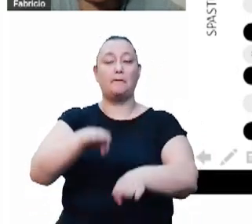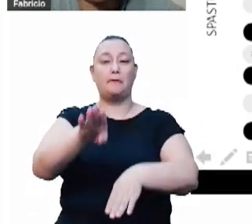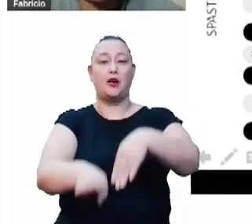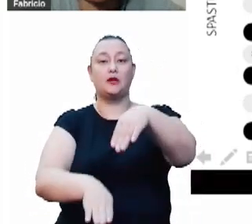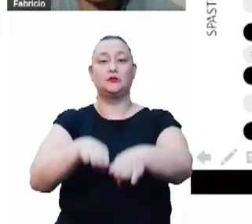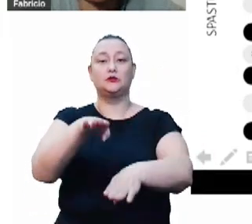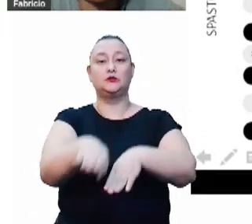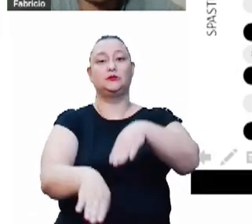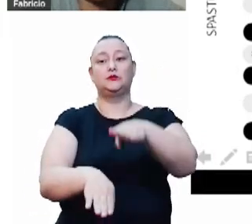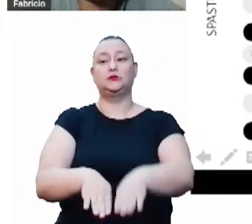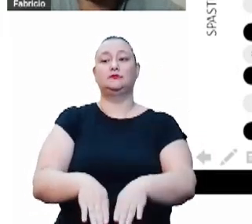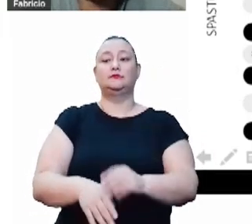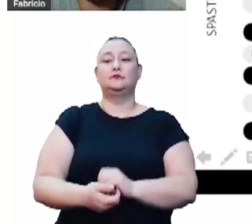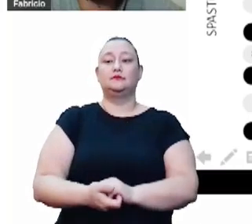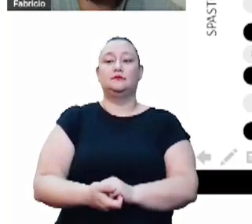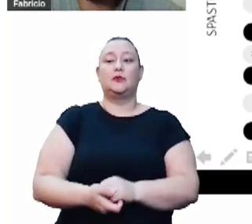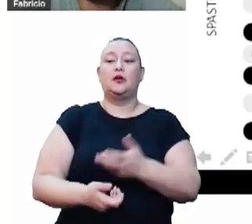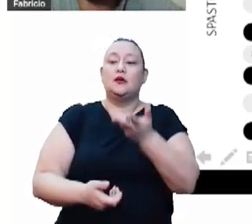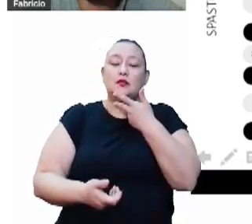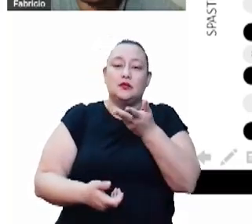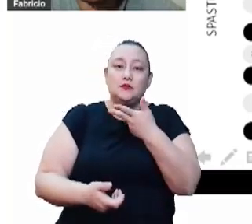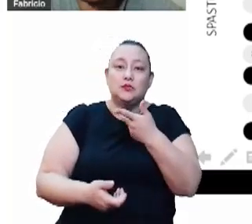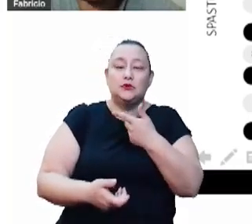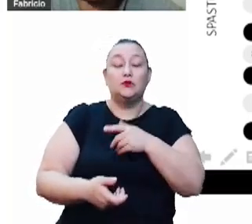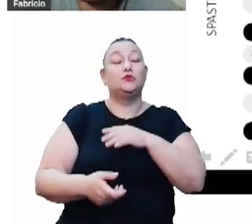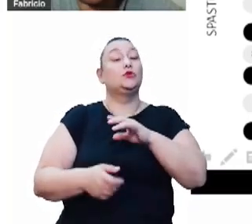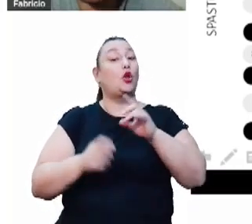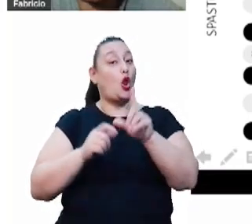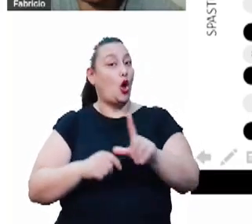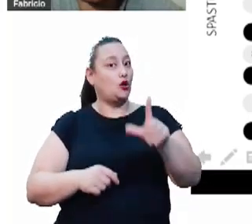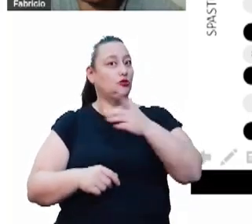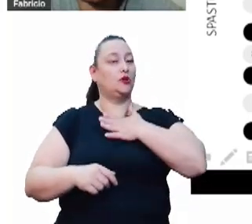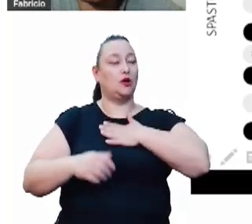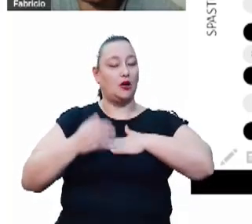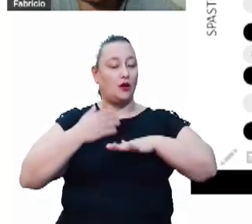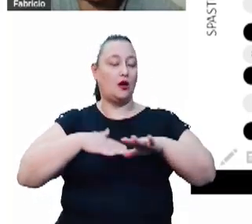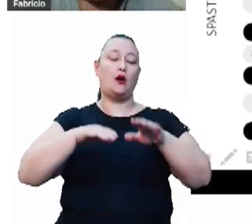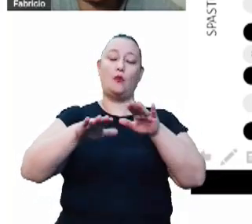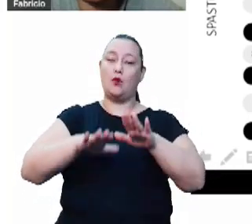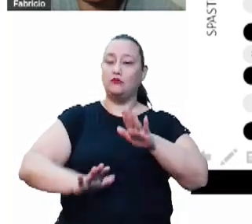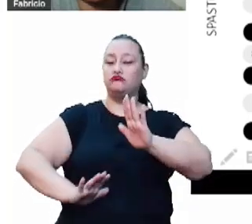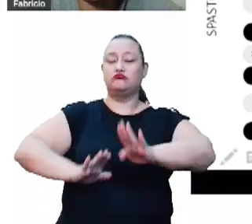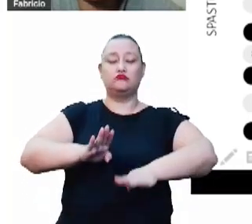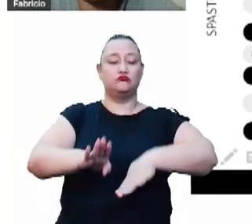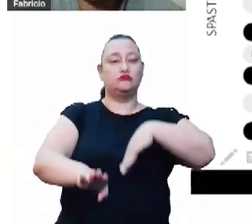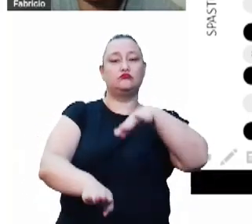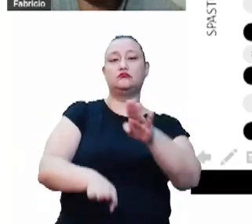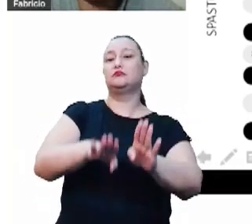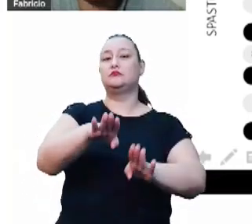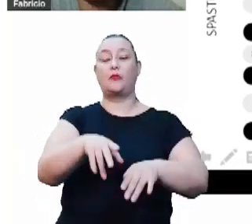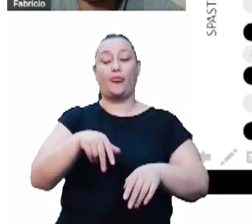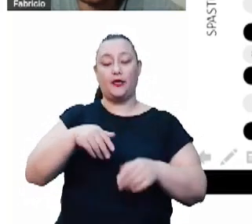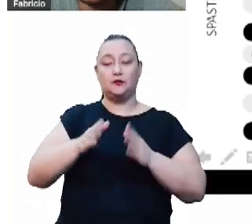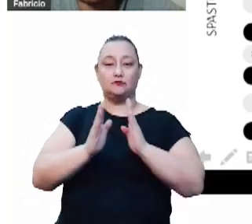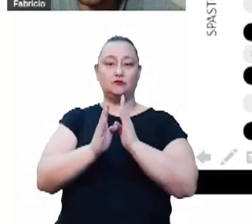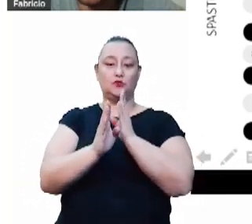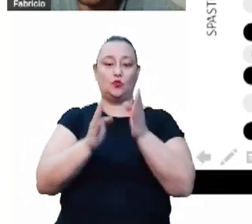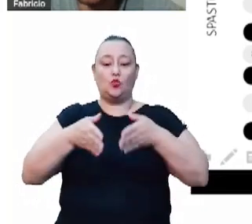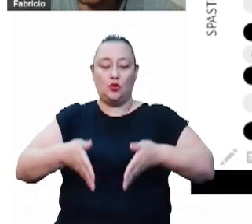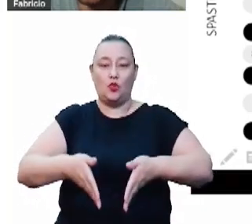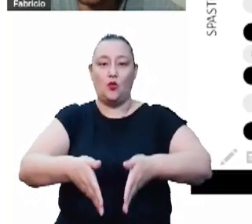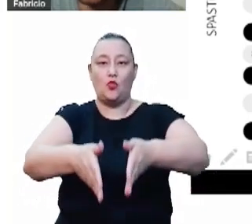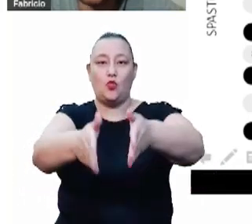ia andando aqui, ó, a velocidade confortável de marcha do paciente, nesse corredor aqui, que é um corredor do centro